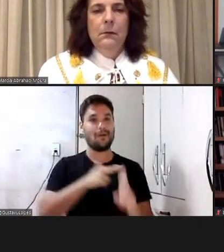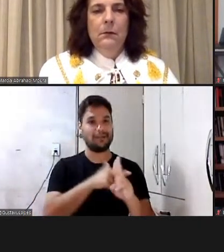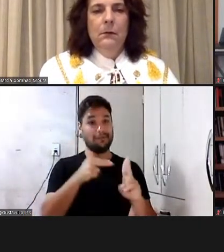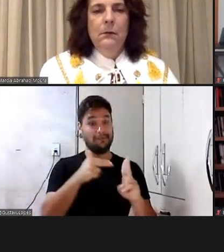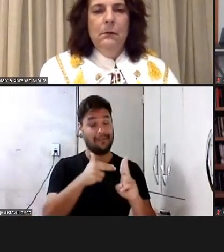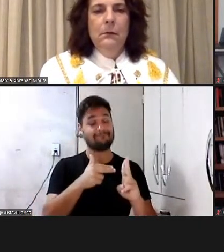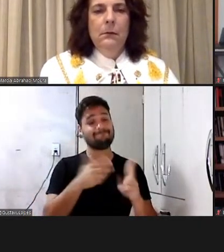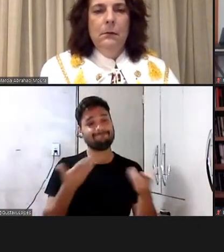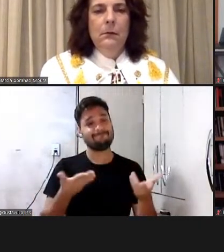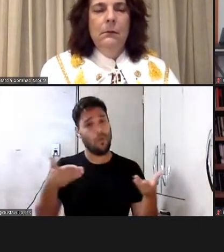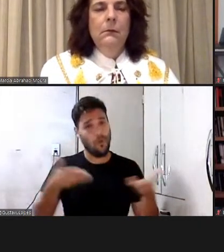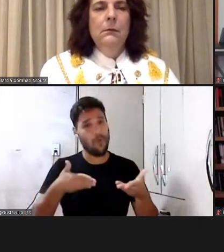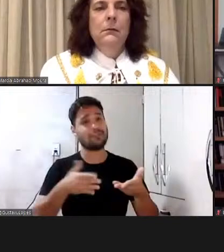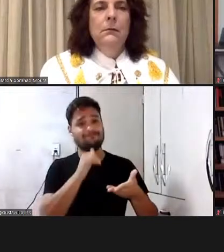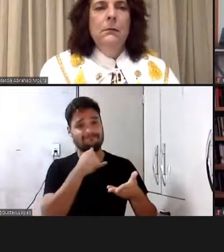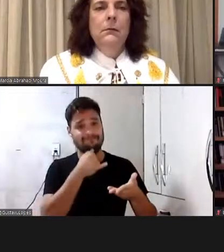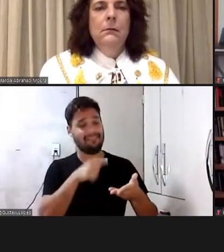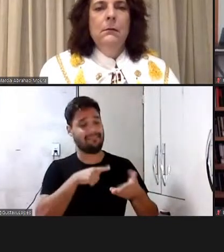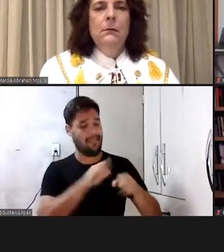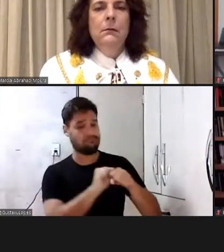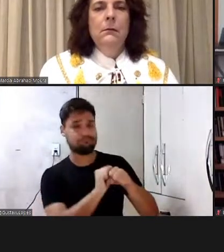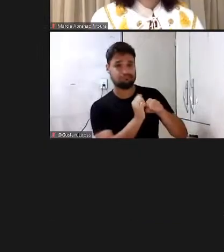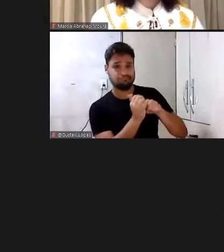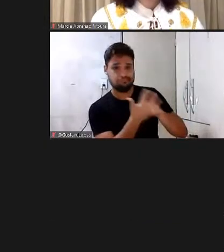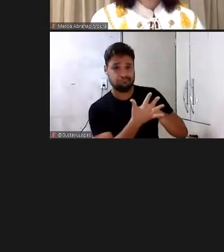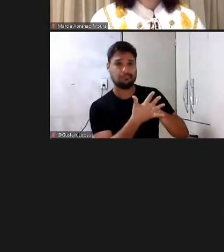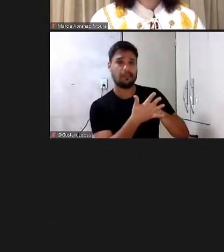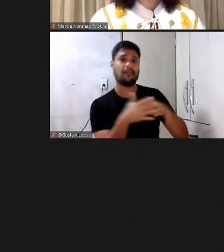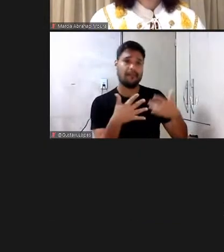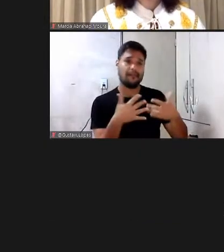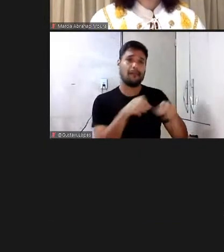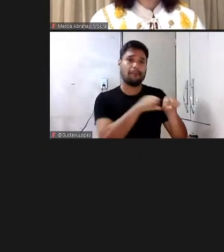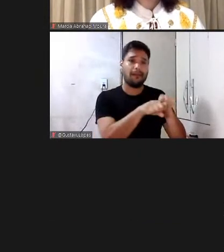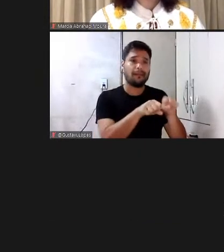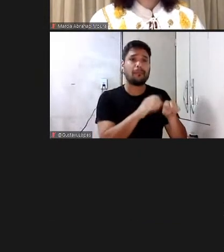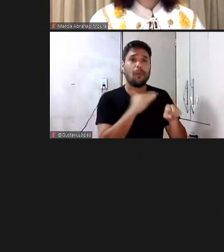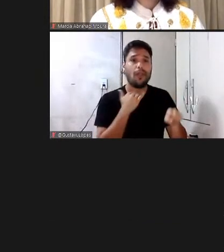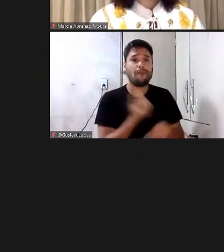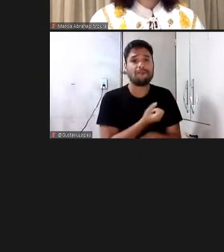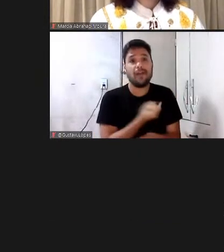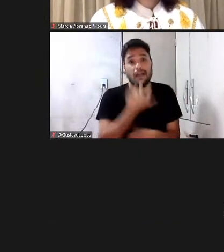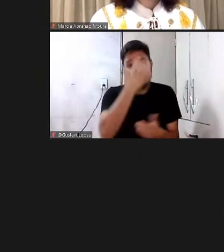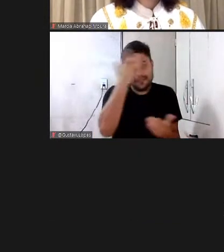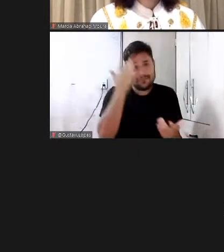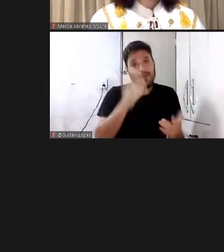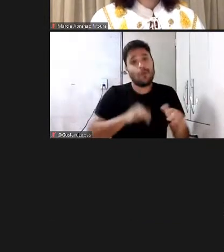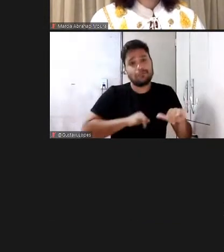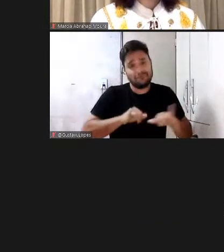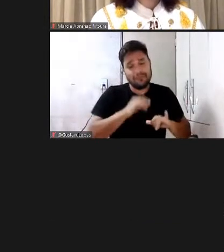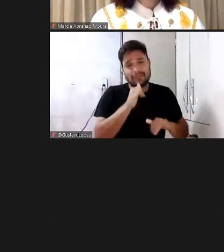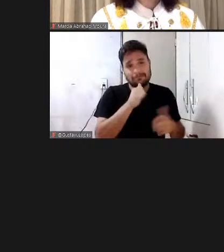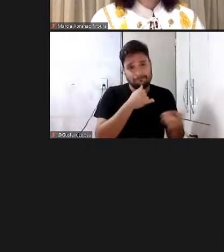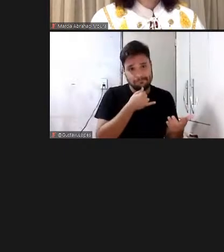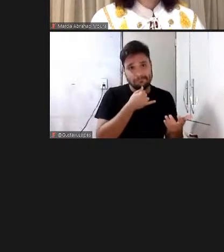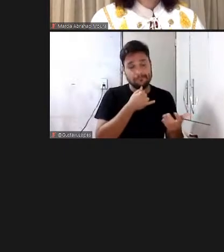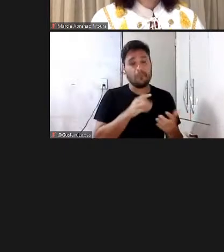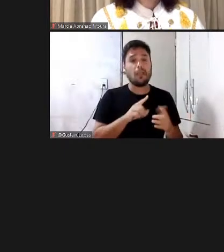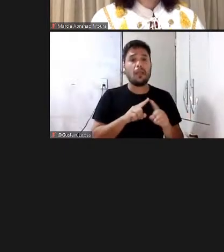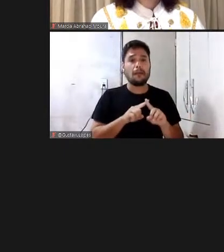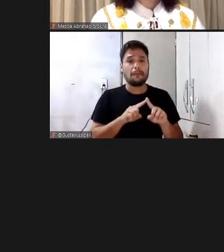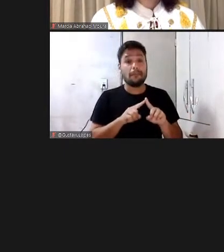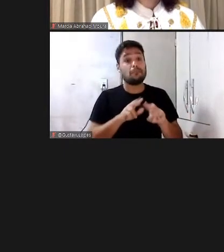dificuldades da pandemia, com tantas perdas e tanto sofrimento. E neste ponto, gostaria de expressar nossa